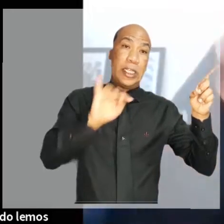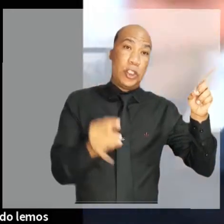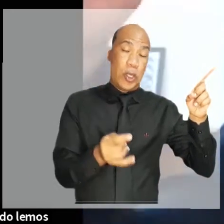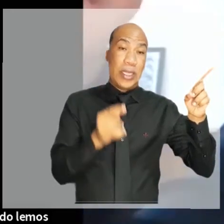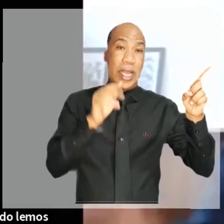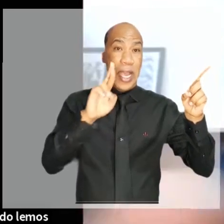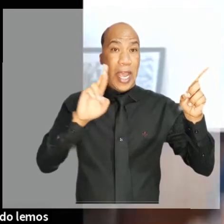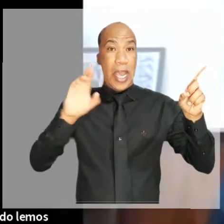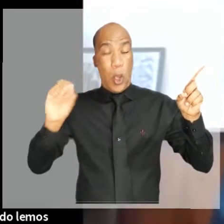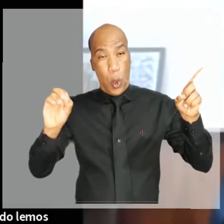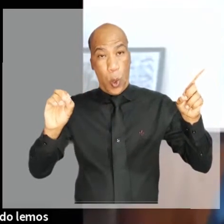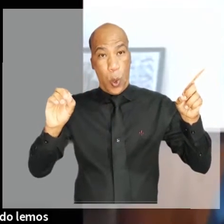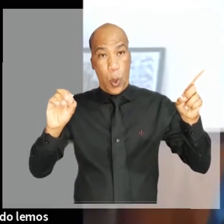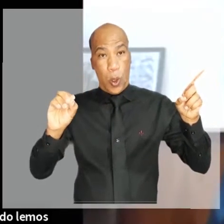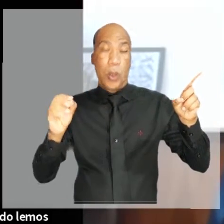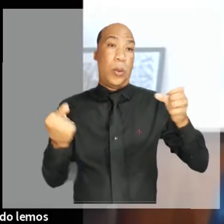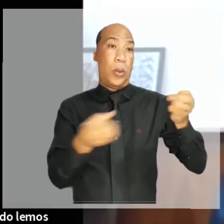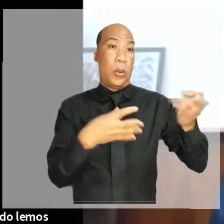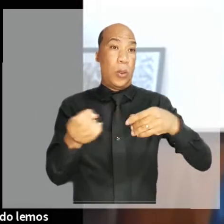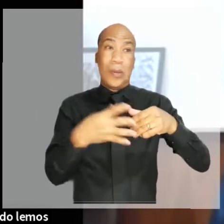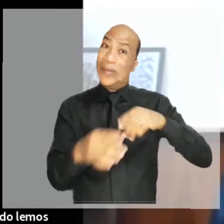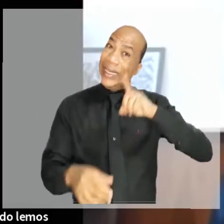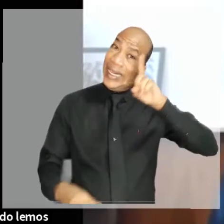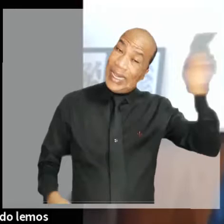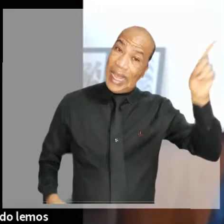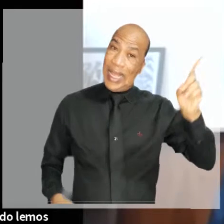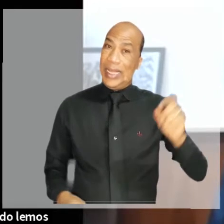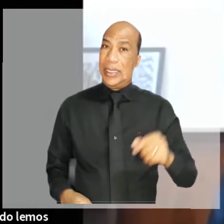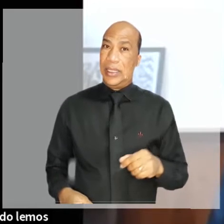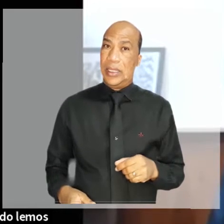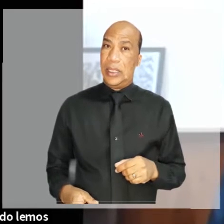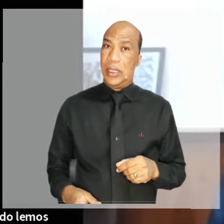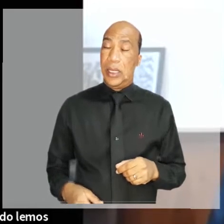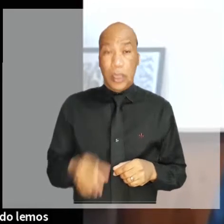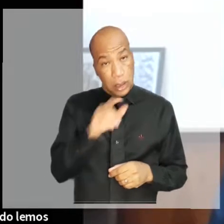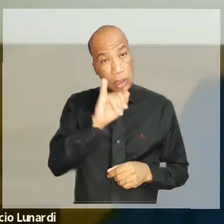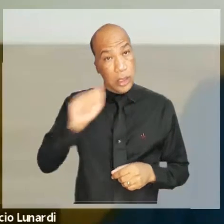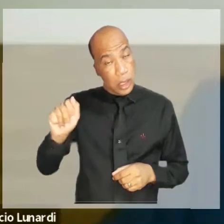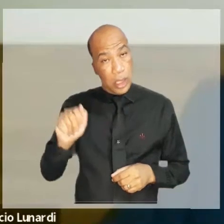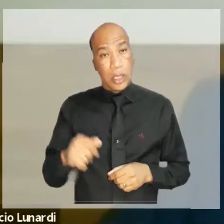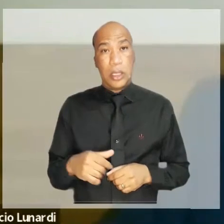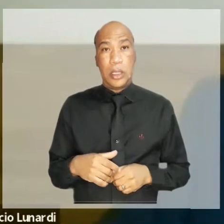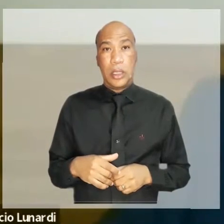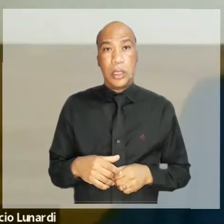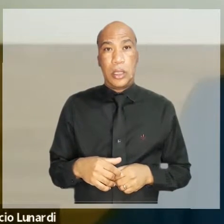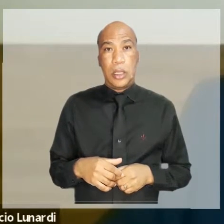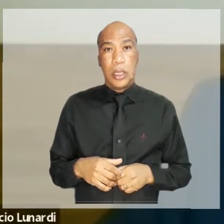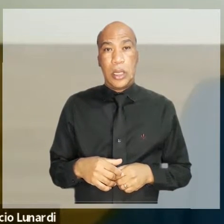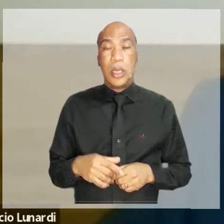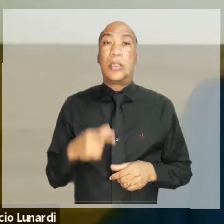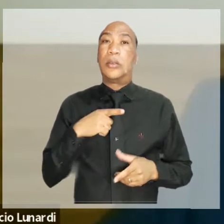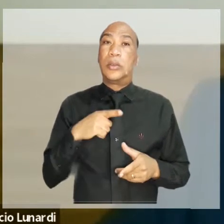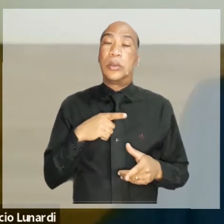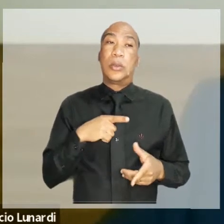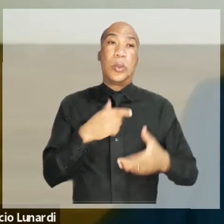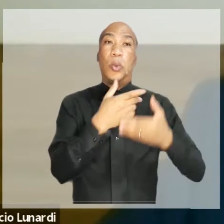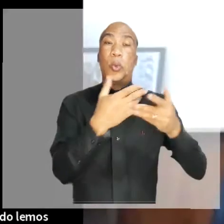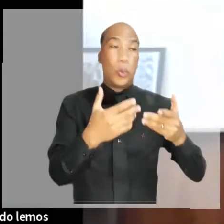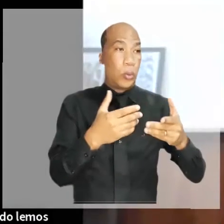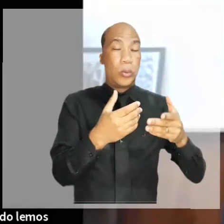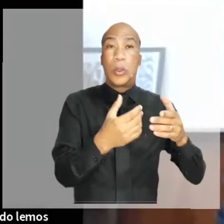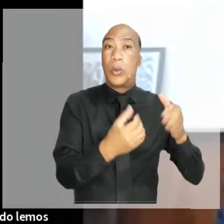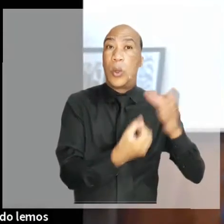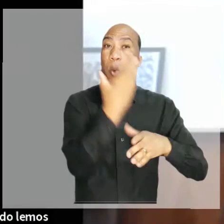que é uma moldura de desenho de inteligência artificial, e depois essa moldura que